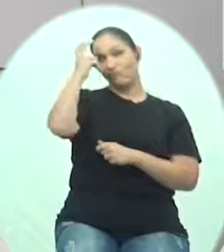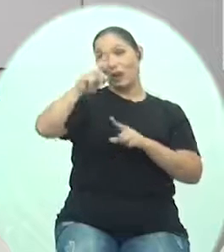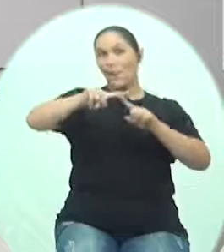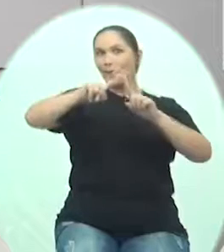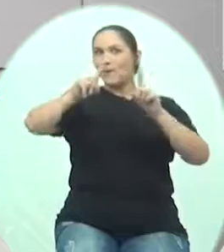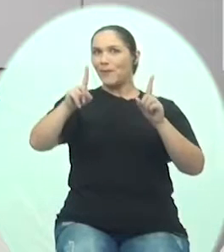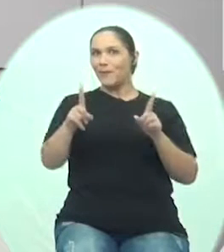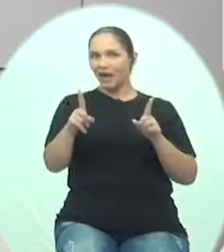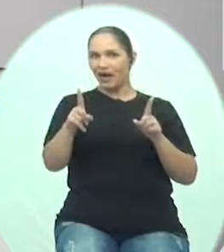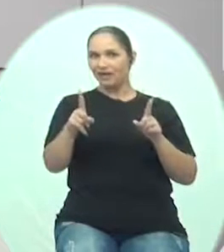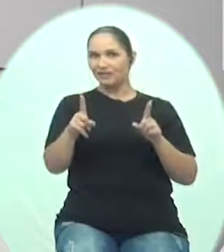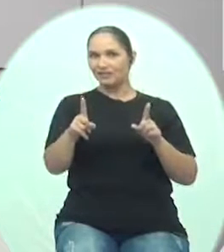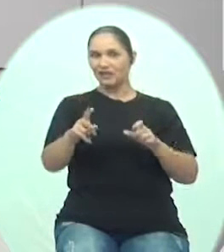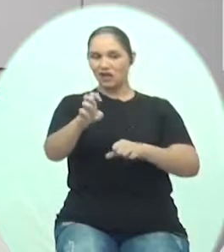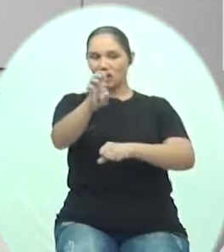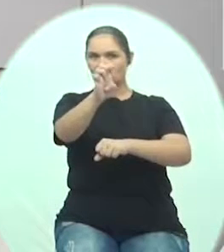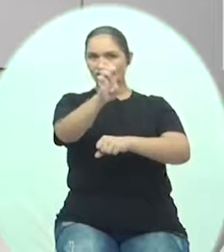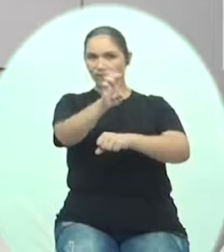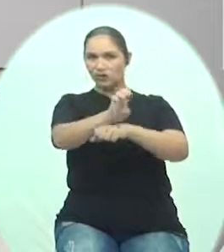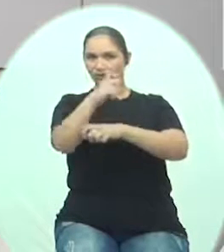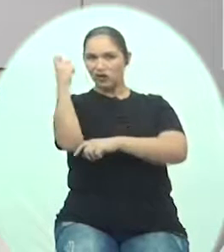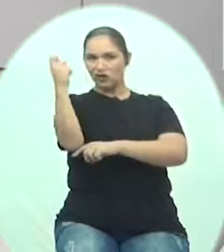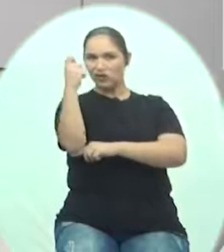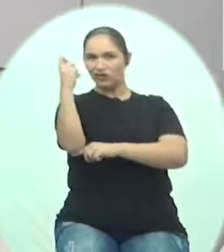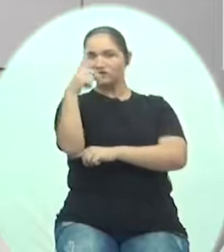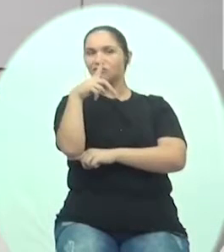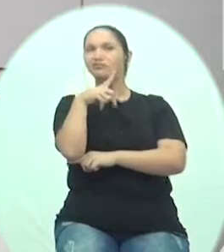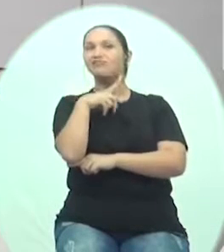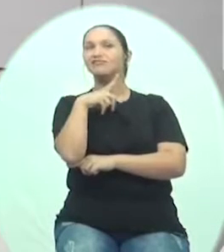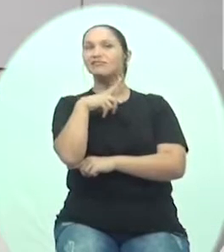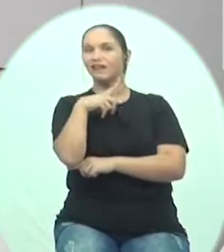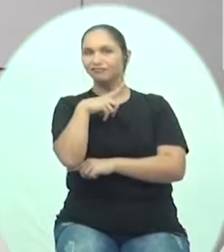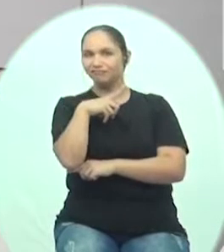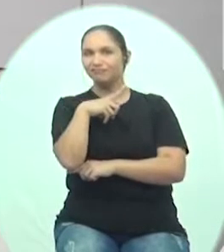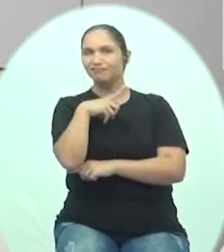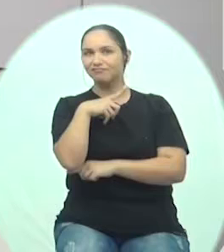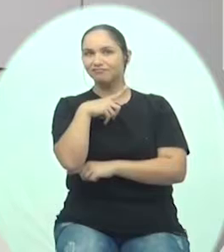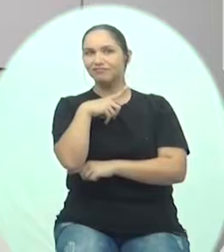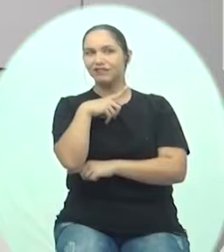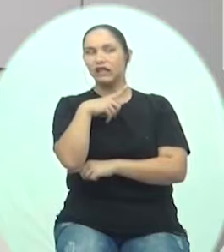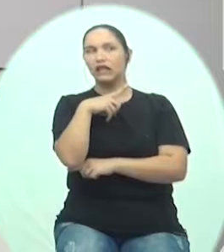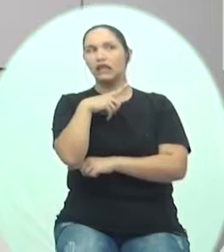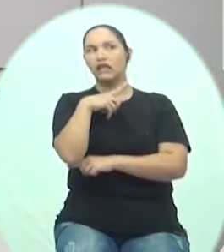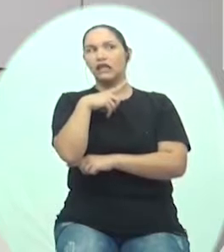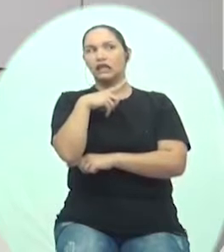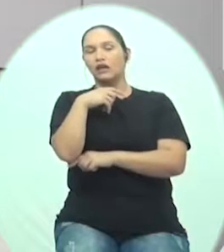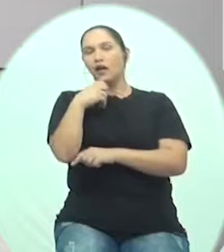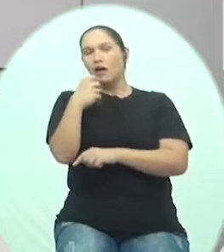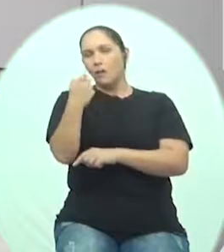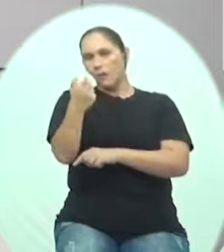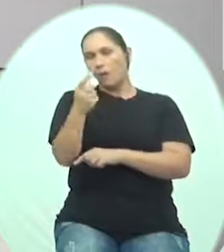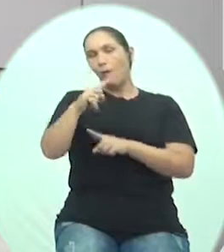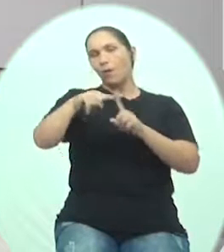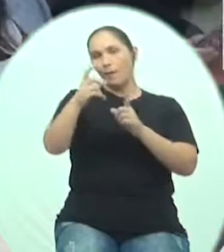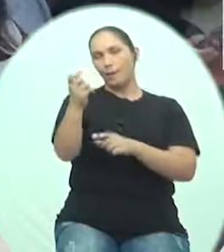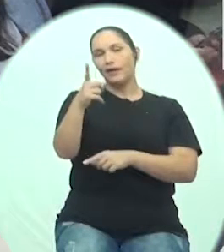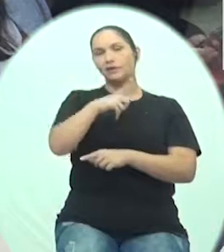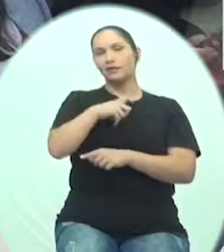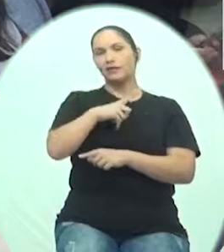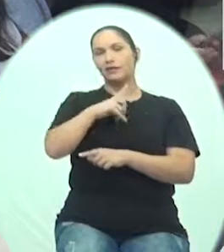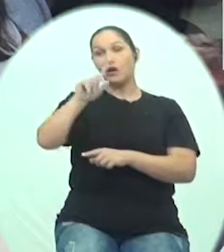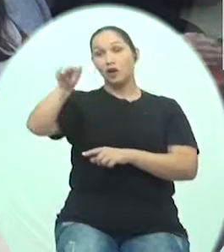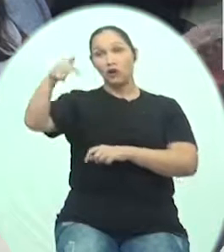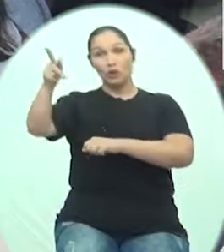Grande já começa a ter coisas parecidas mas quanto mais a gente desce vamos supor na Argentina e alguns locais que é que eu conheço